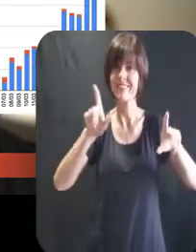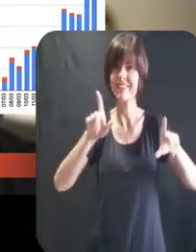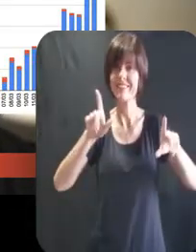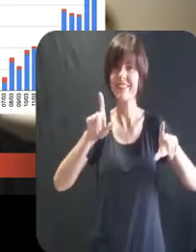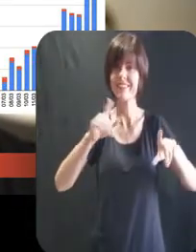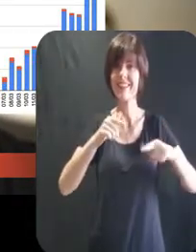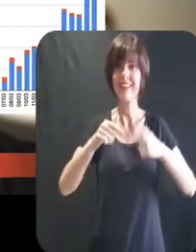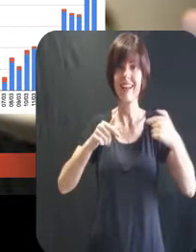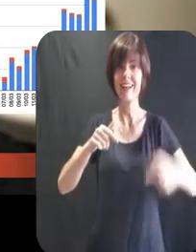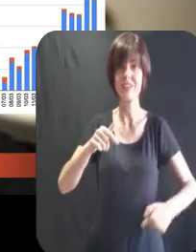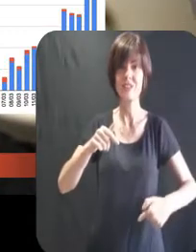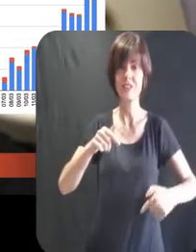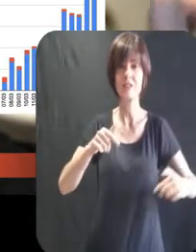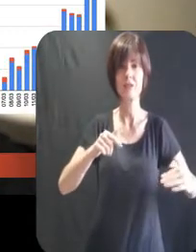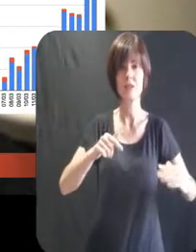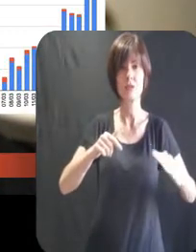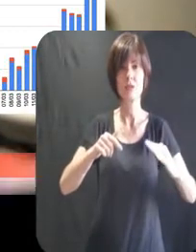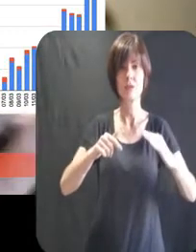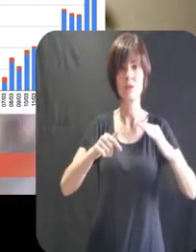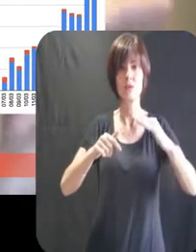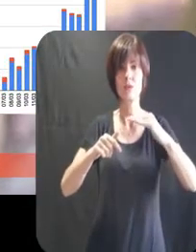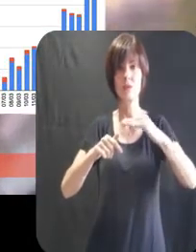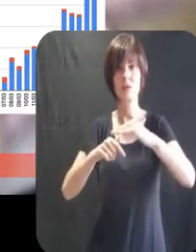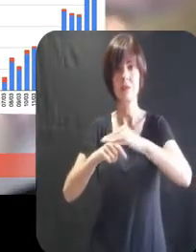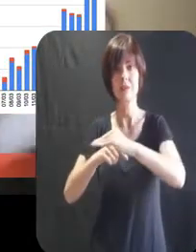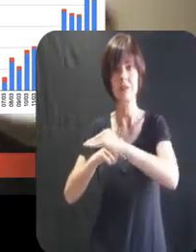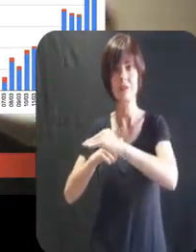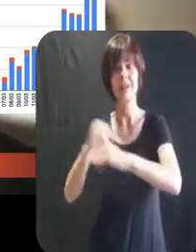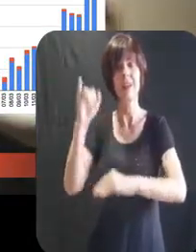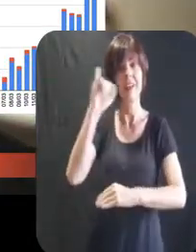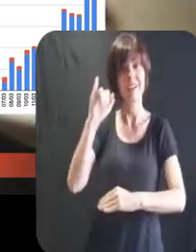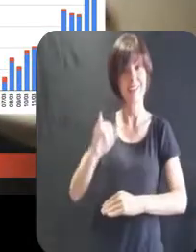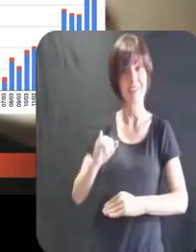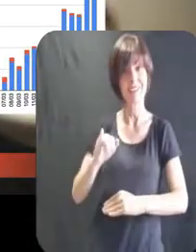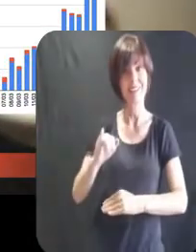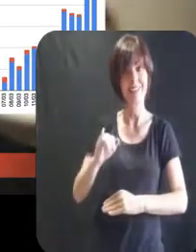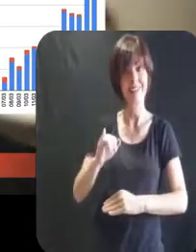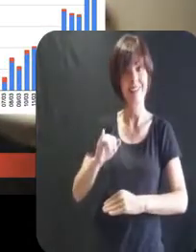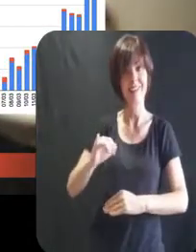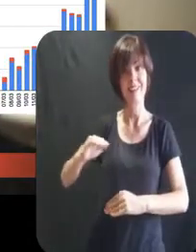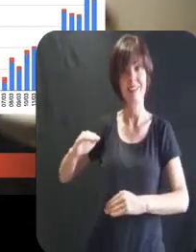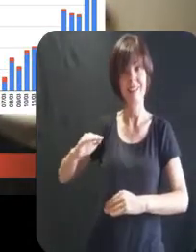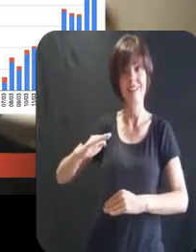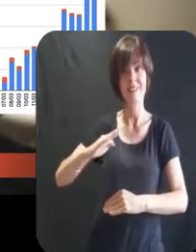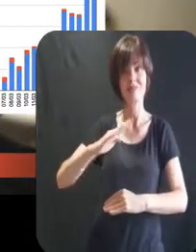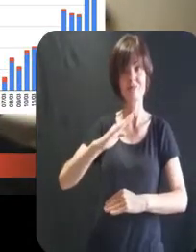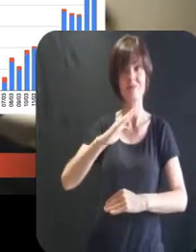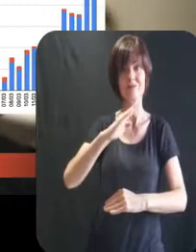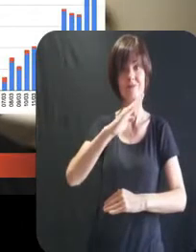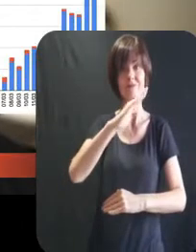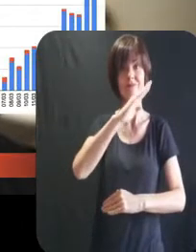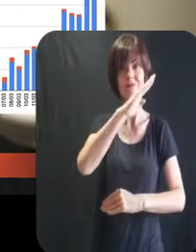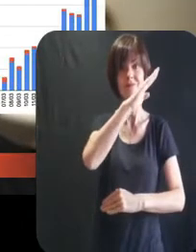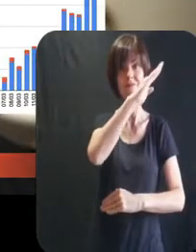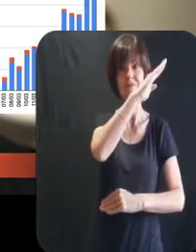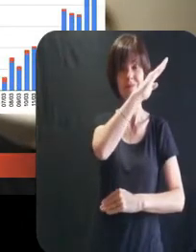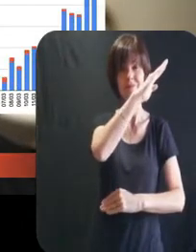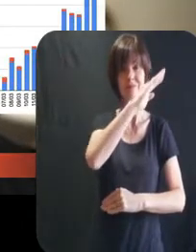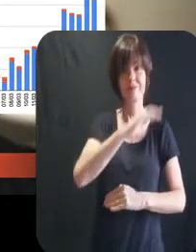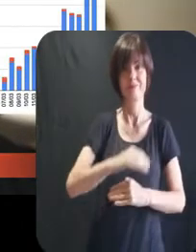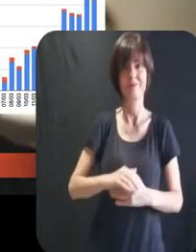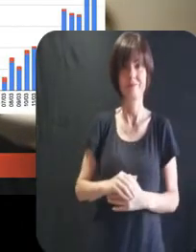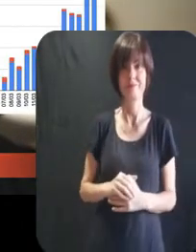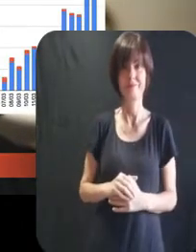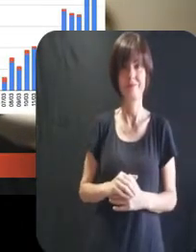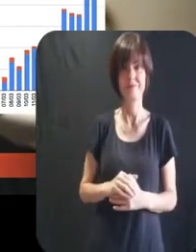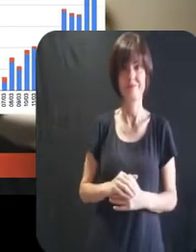completamente distribuídos no tempo. A China teve número de casos que fez isso aqui, ó, subiu e desceu. A Itália ainda